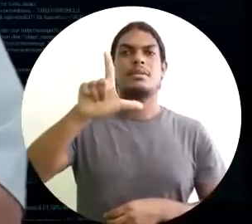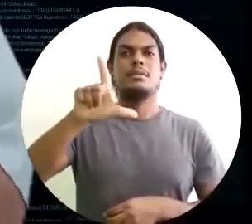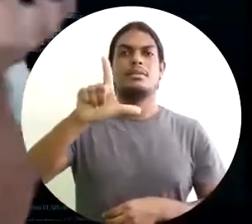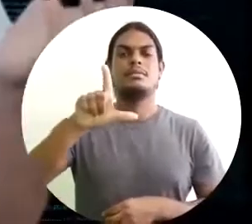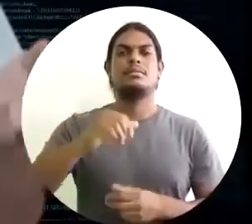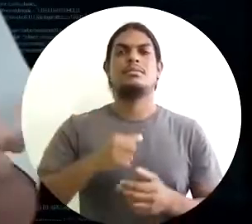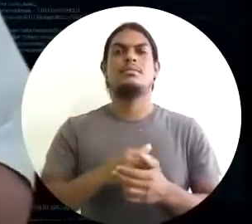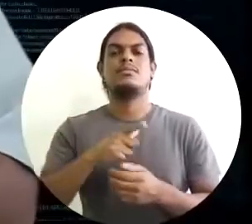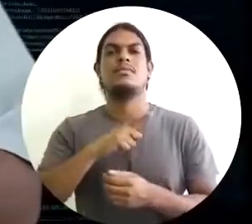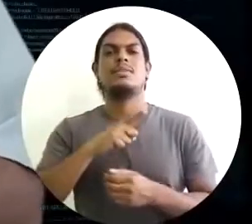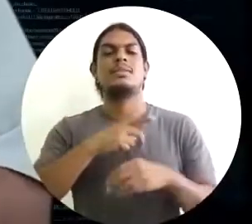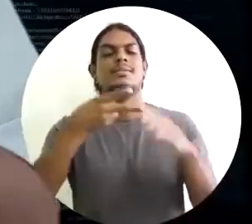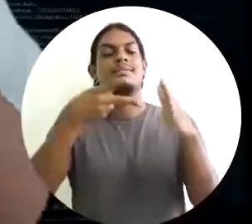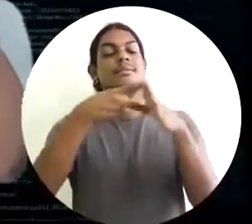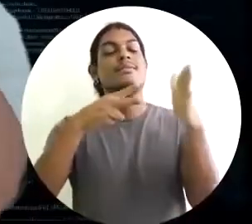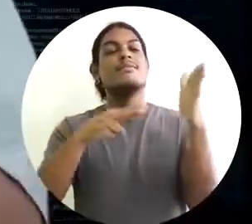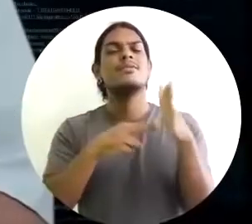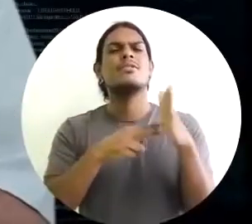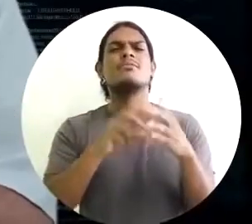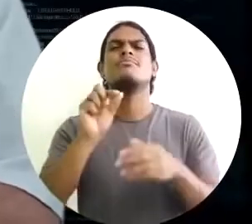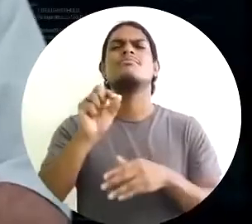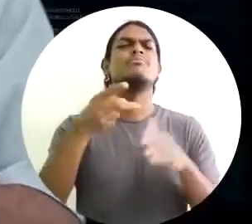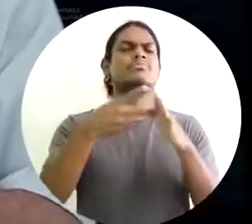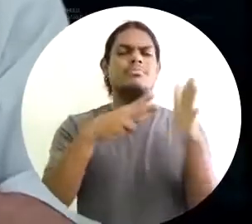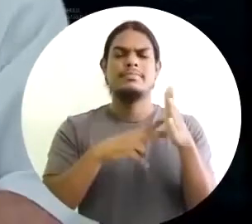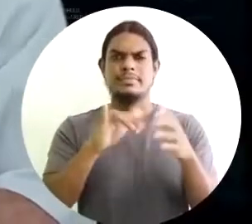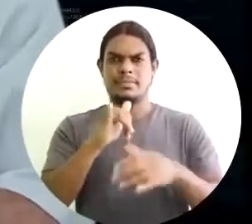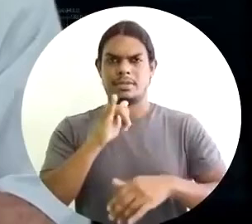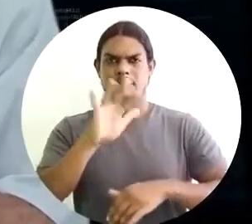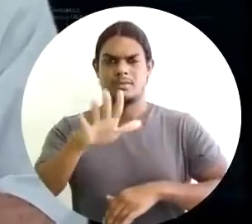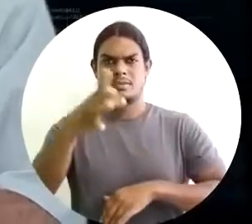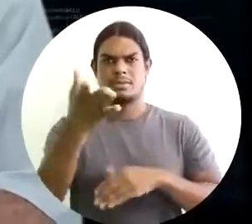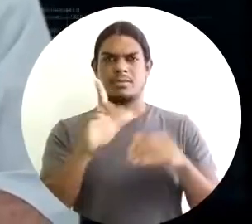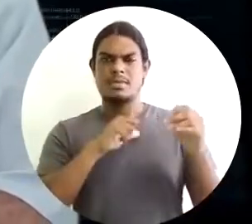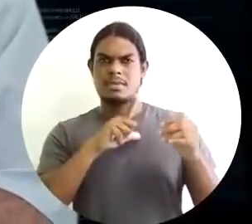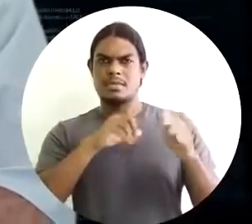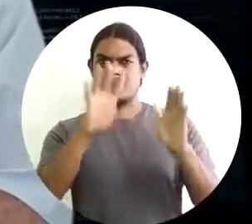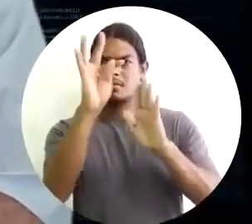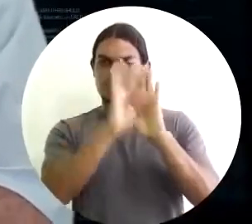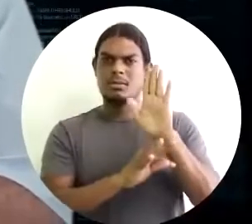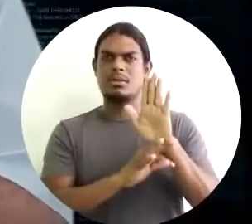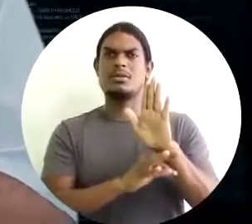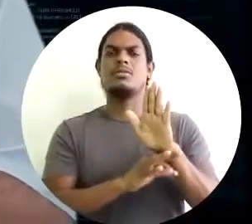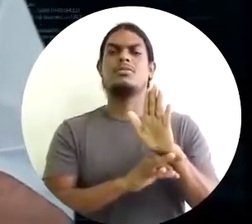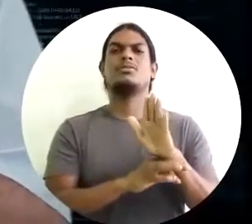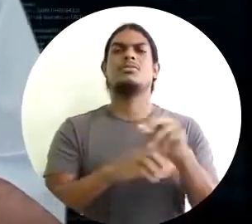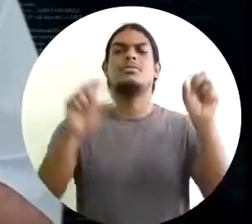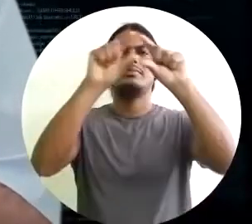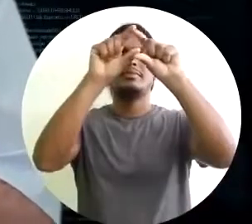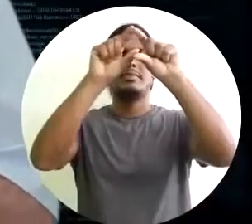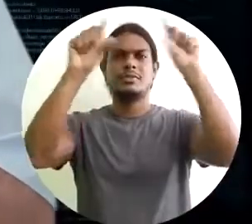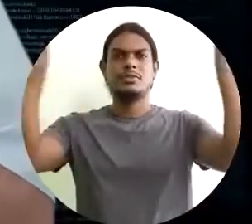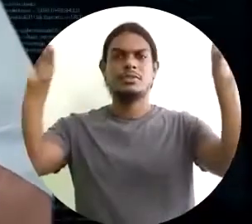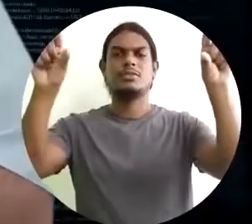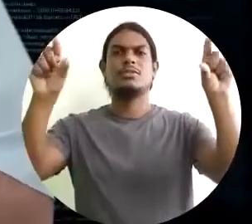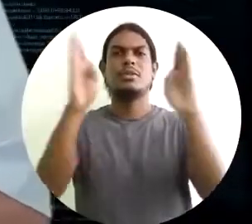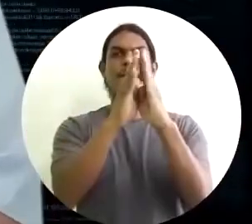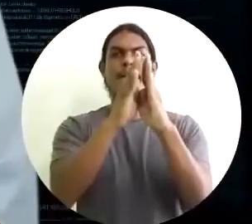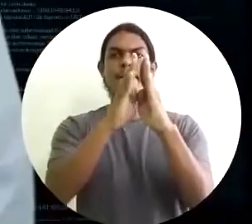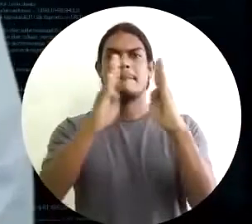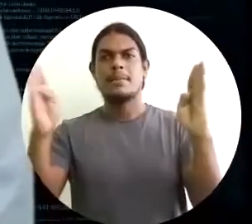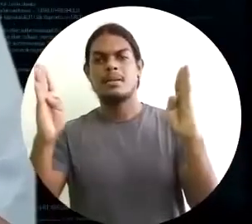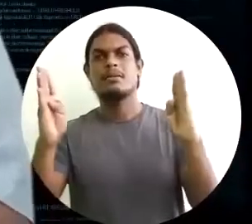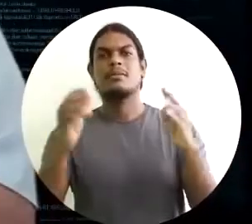significados. Que significado? Você tem um texto, você tem uma parte que é título, você tem uma parte que é parágrafo, você tem uma parte